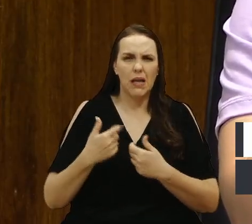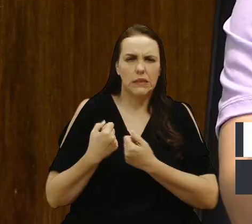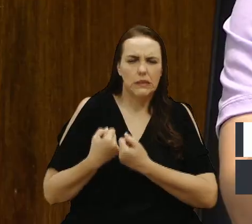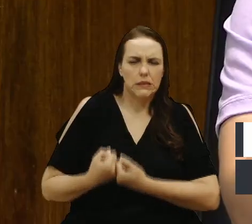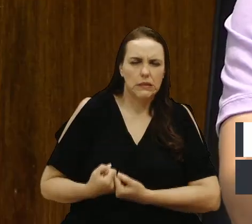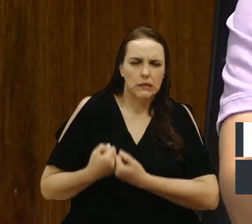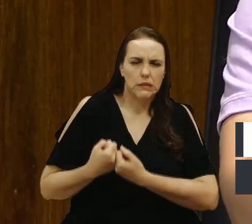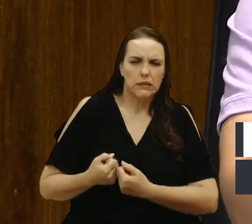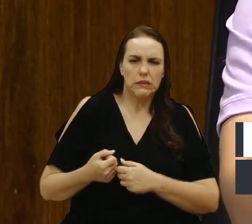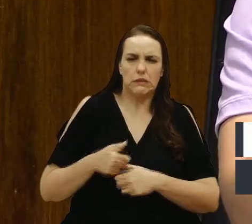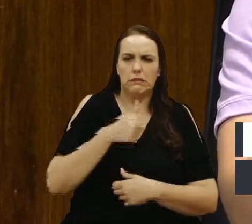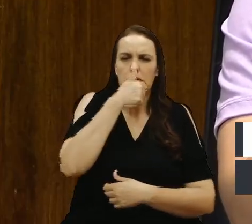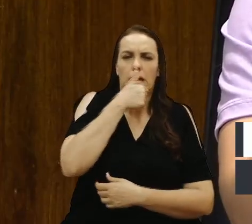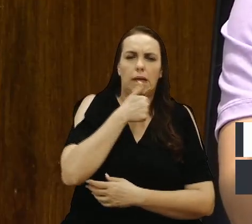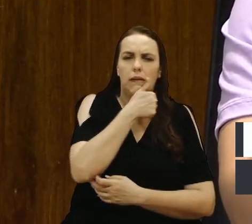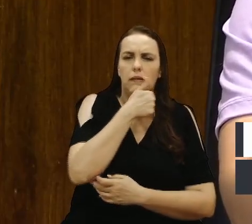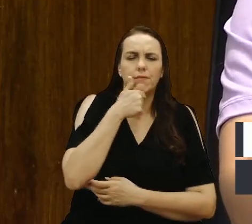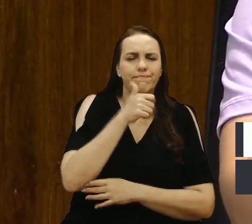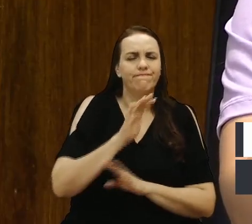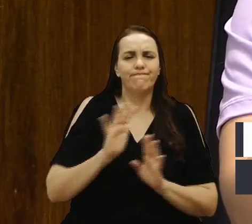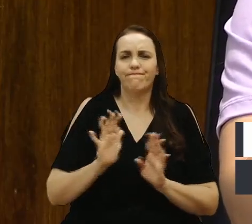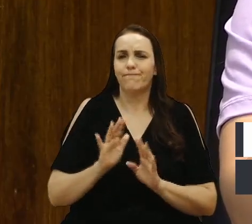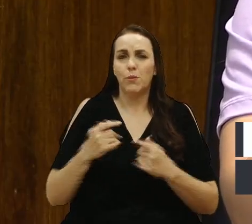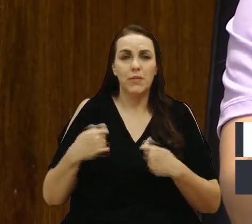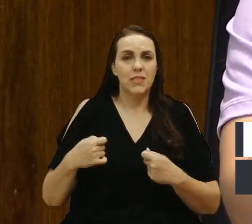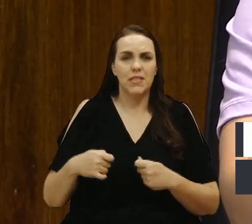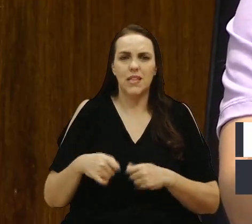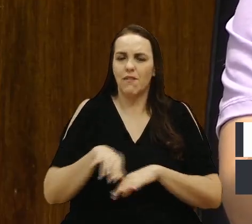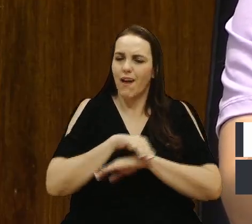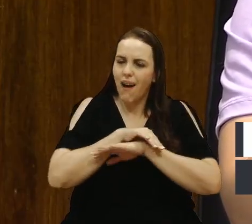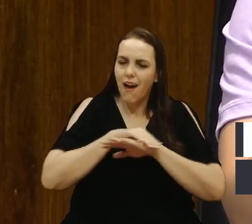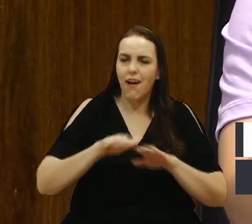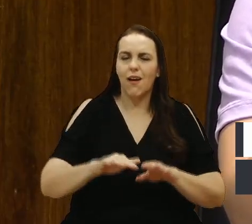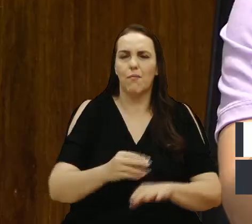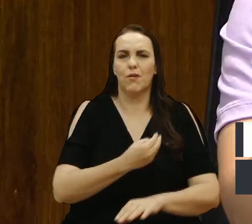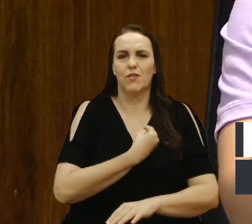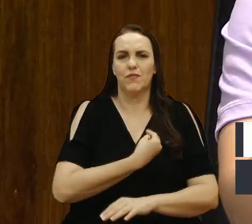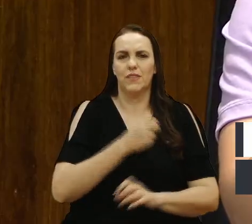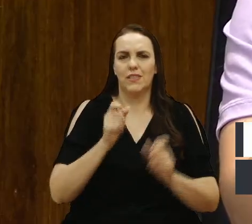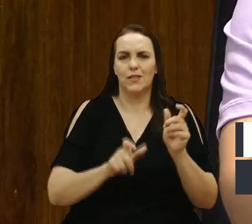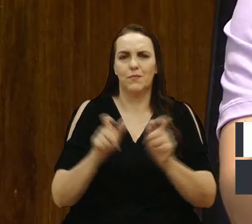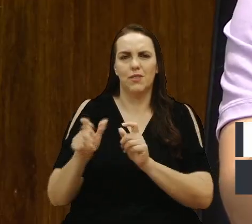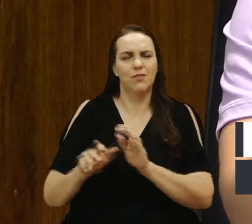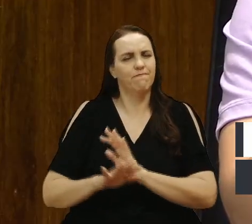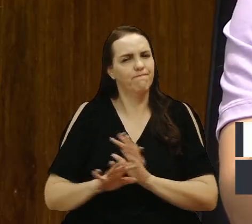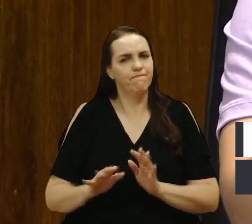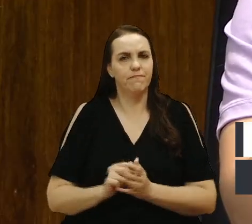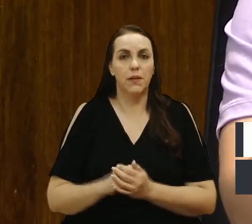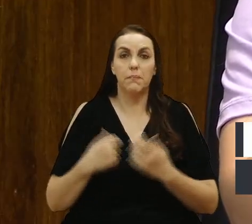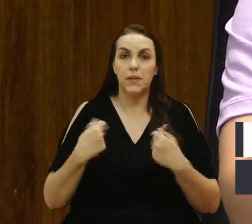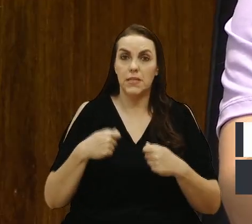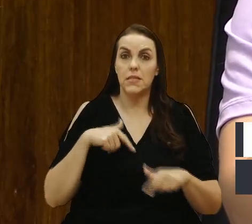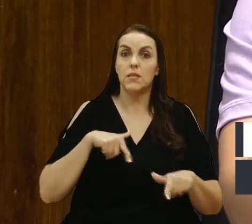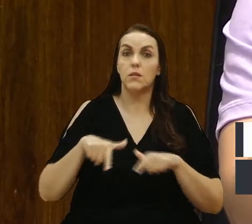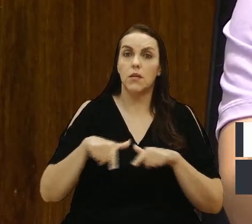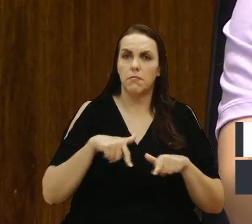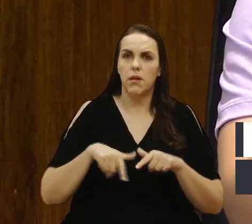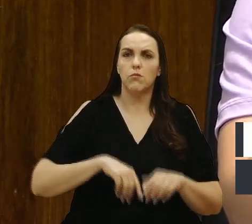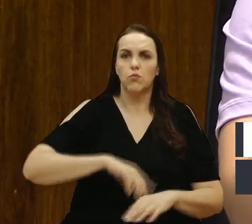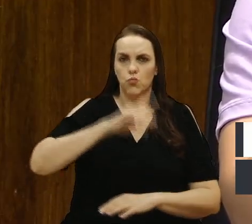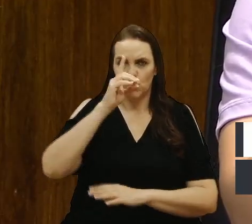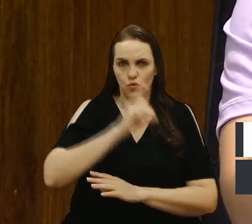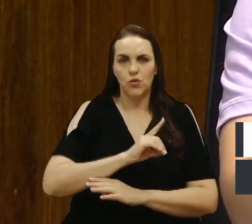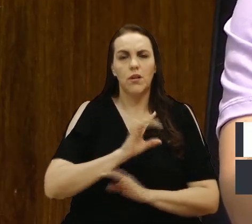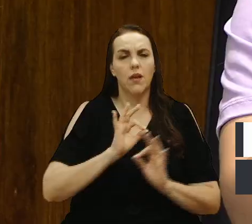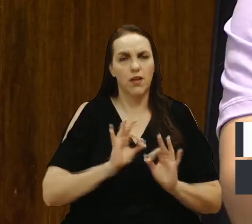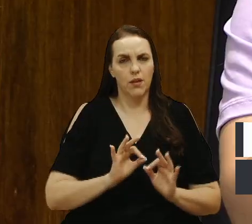Ele não deveria ser penoso, ele não deveria acabar com a vida das pessoas, e também precisa ser um trabalho com direitos, né?